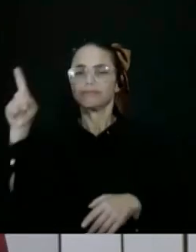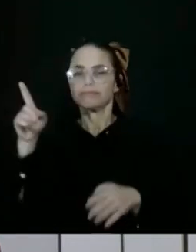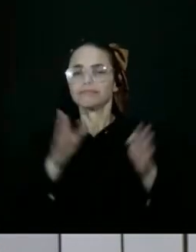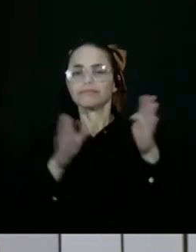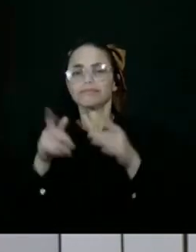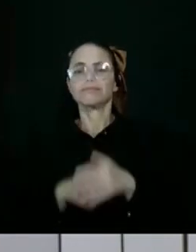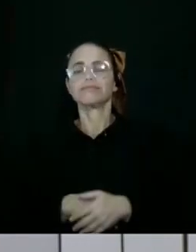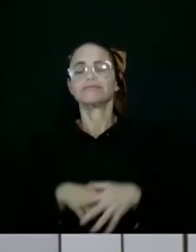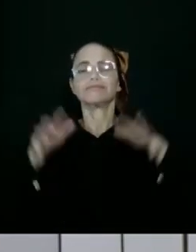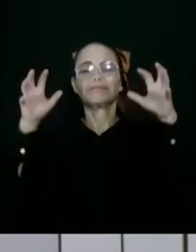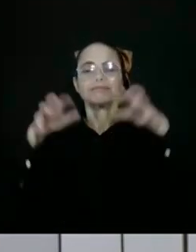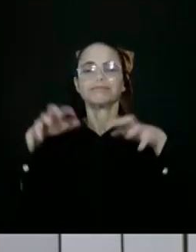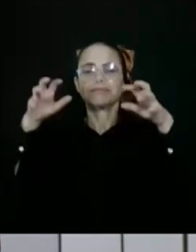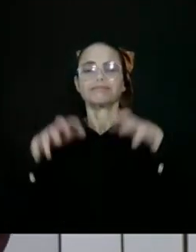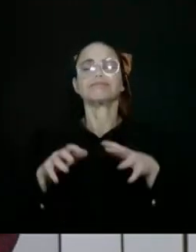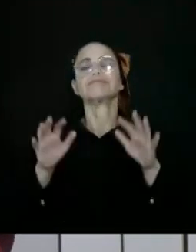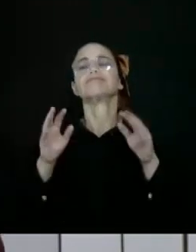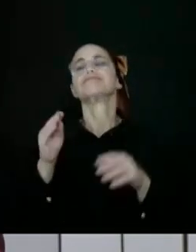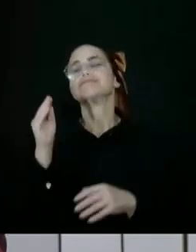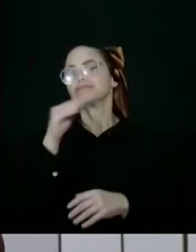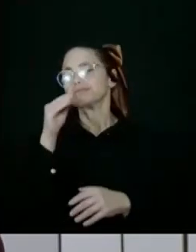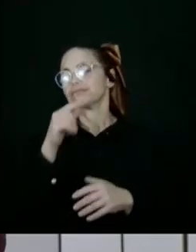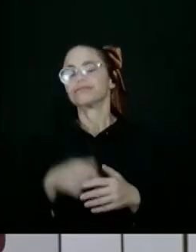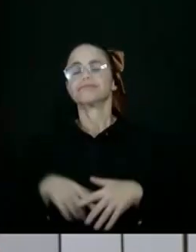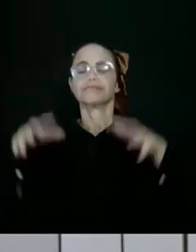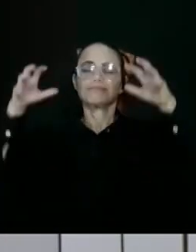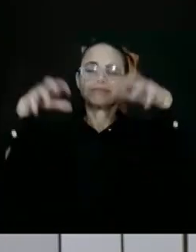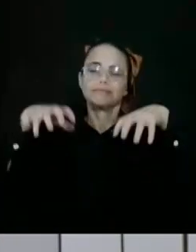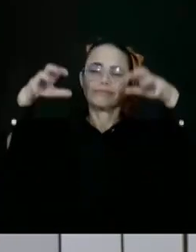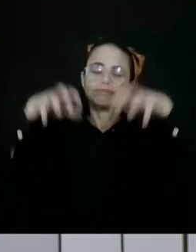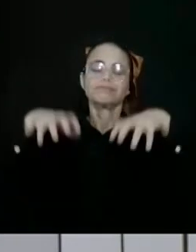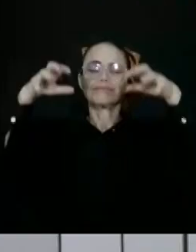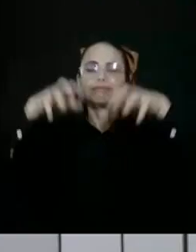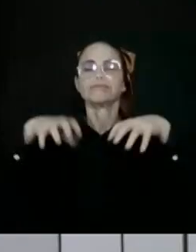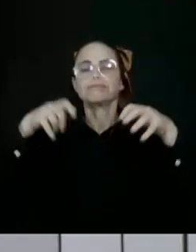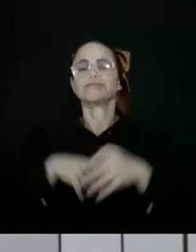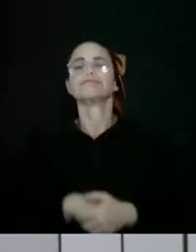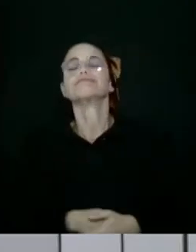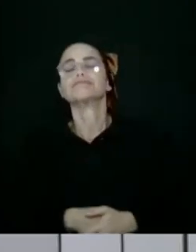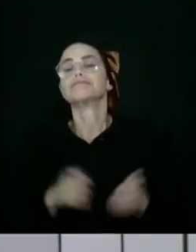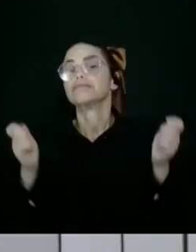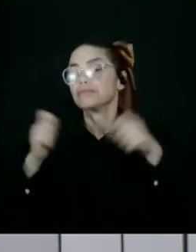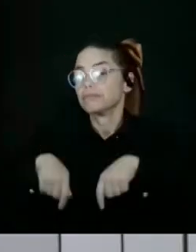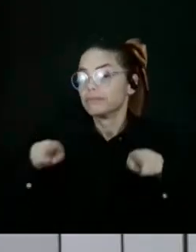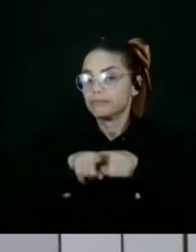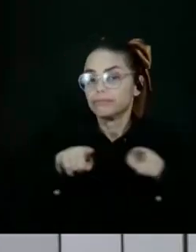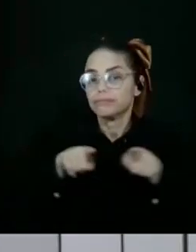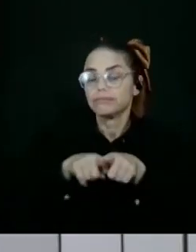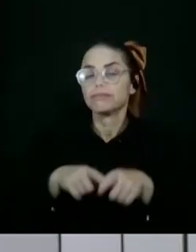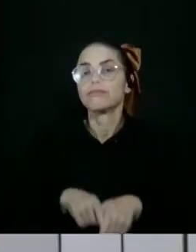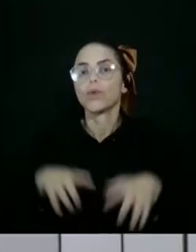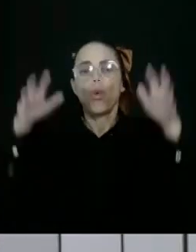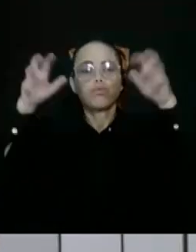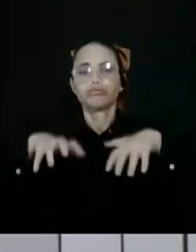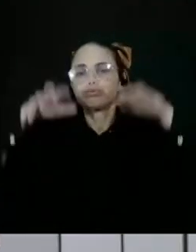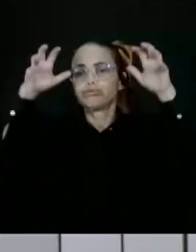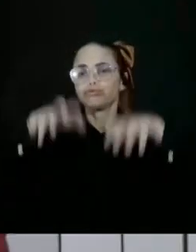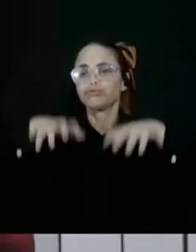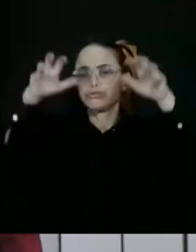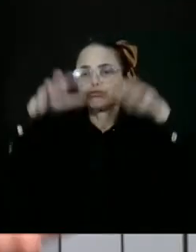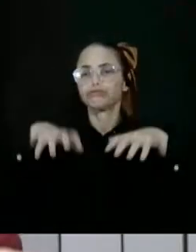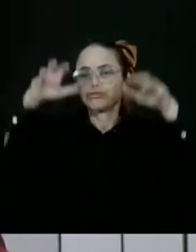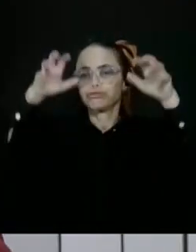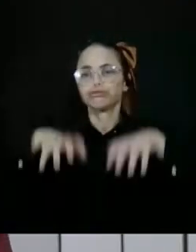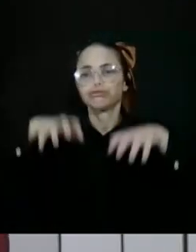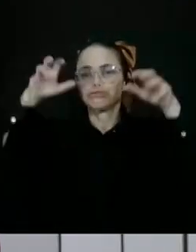fracas a moderadas e momentos de chuvas mais fortes. Há possibilidade também de tempestades, associadas principalmente a